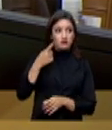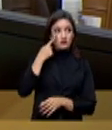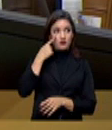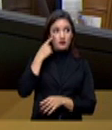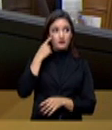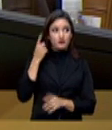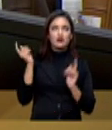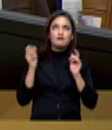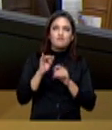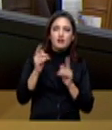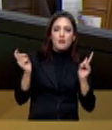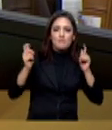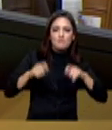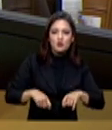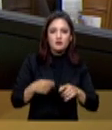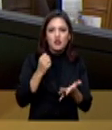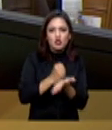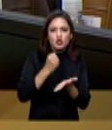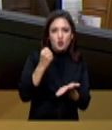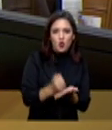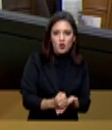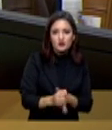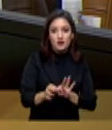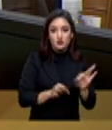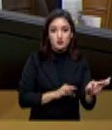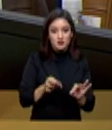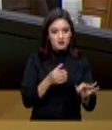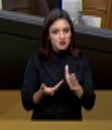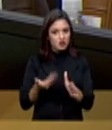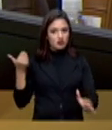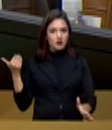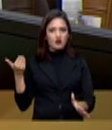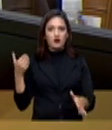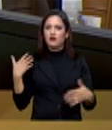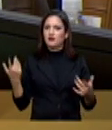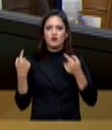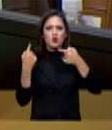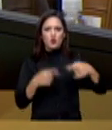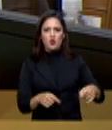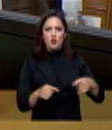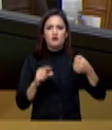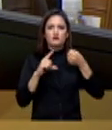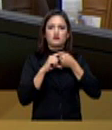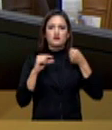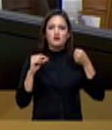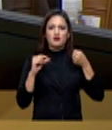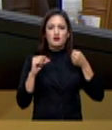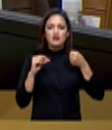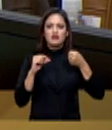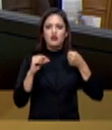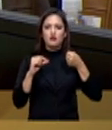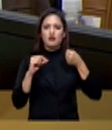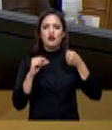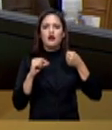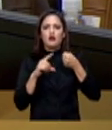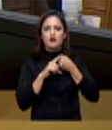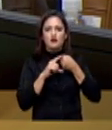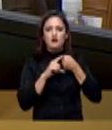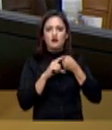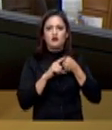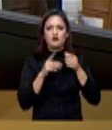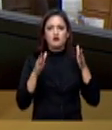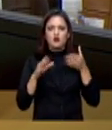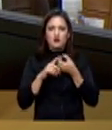da possibilidade de contratos de programa Viola o dispositivo constitucional Pois é instrumento